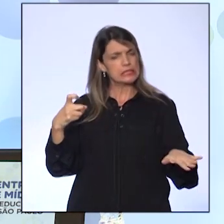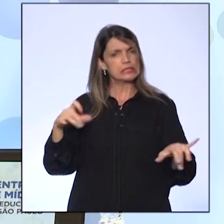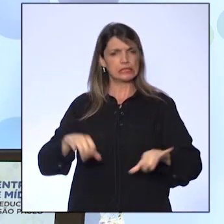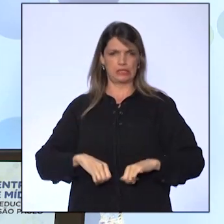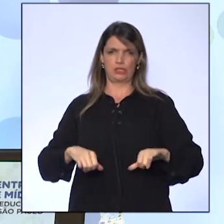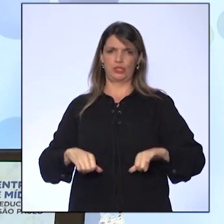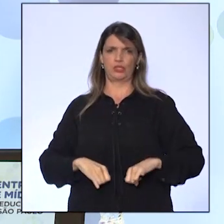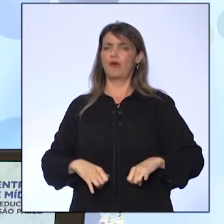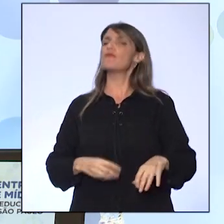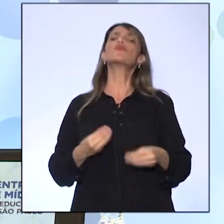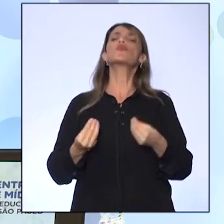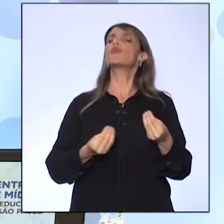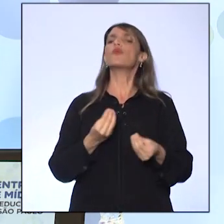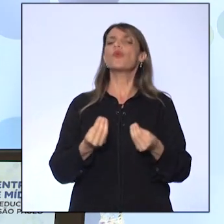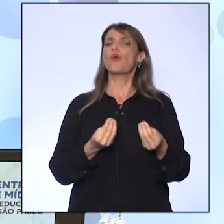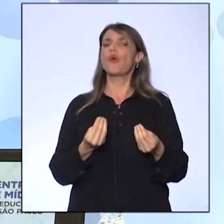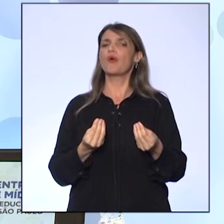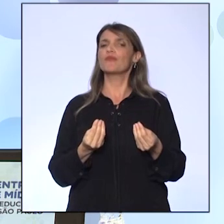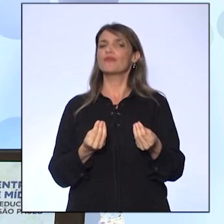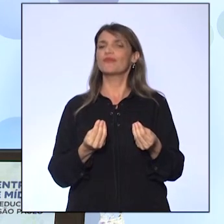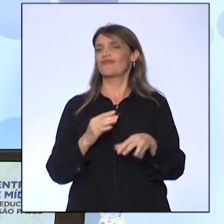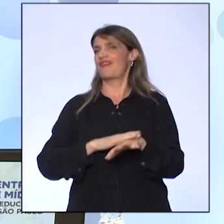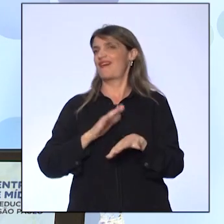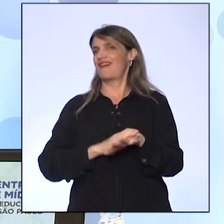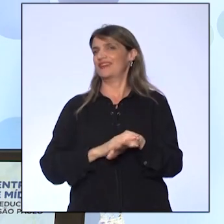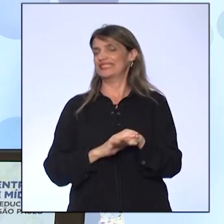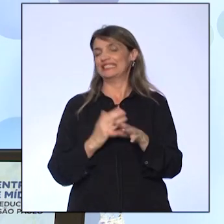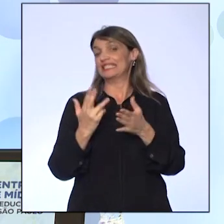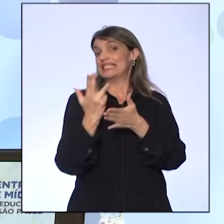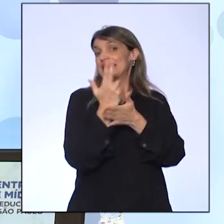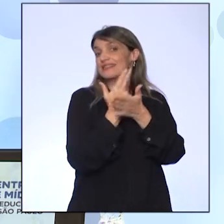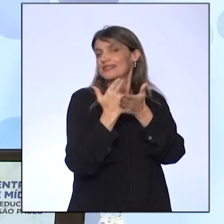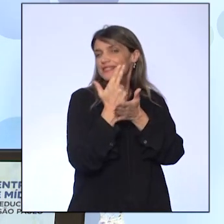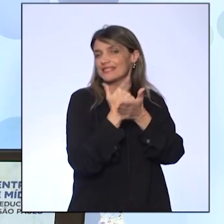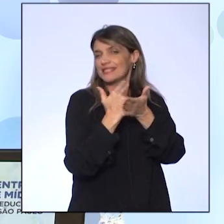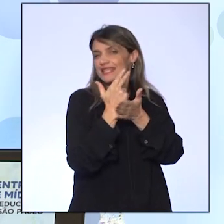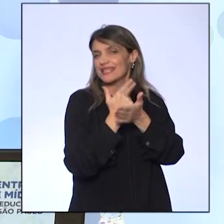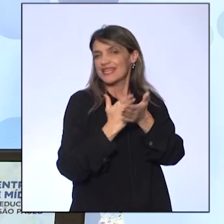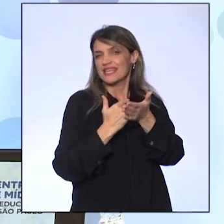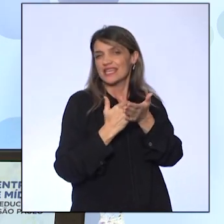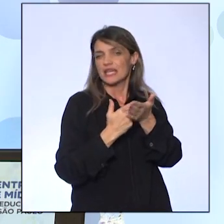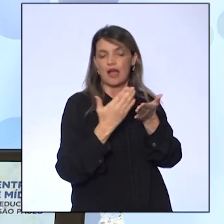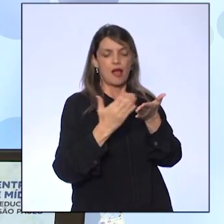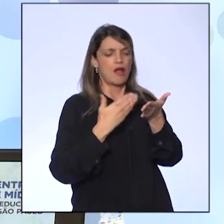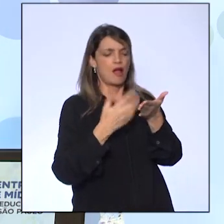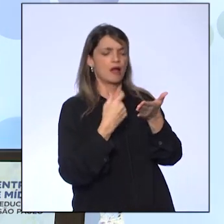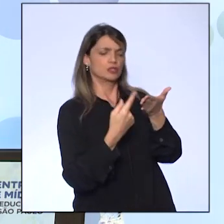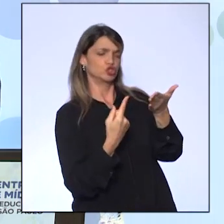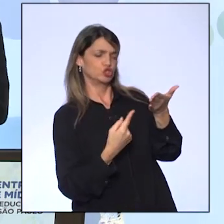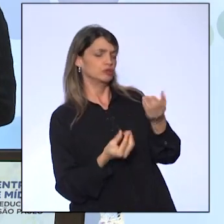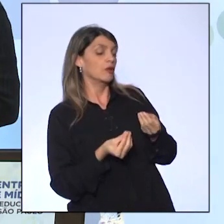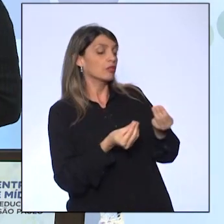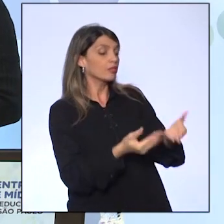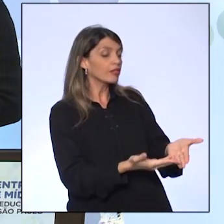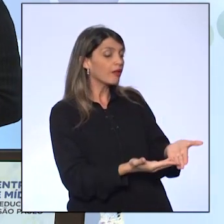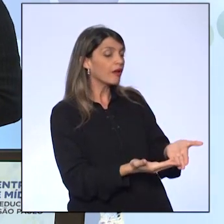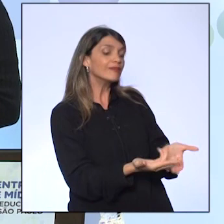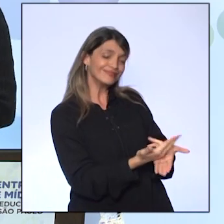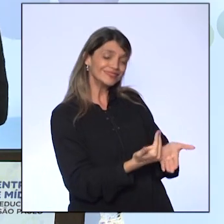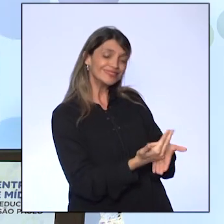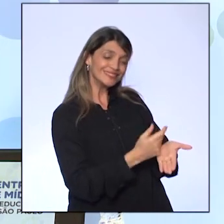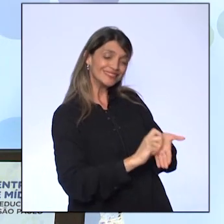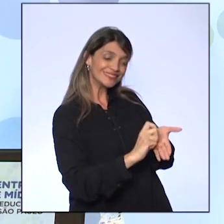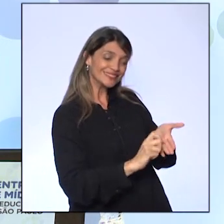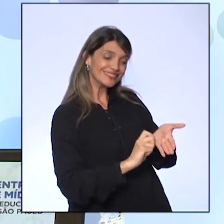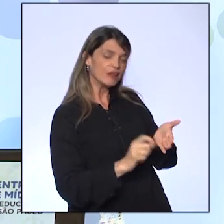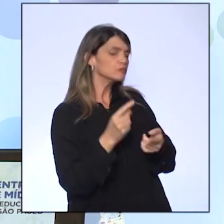Como que ela faz isso? Ela desenha, ela dá aquela agenda e faz a criança desenhar ou escrever. Com